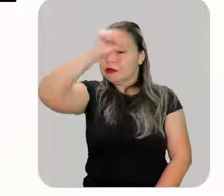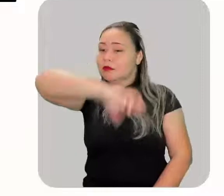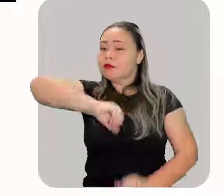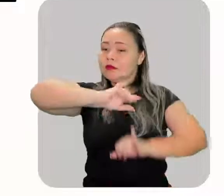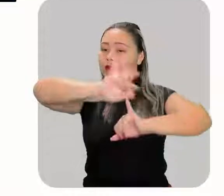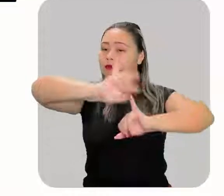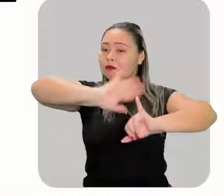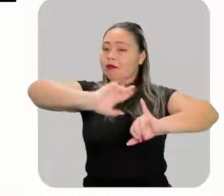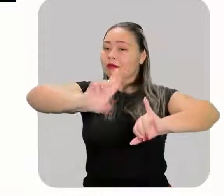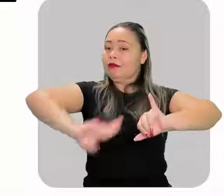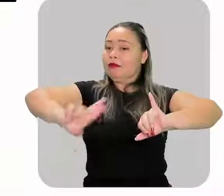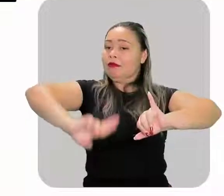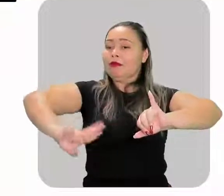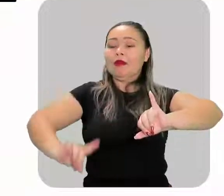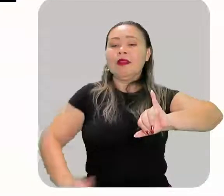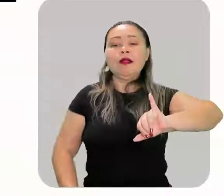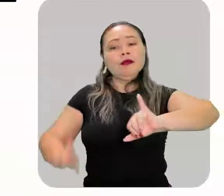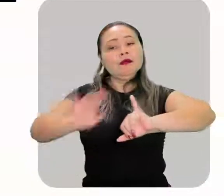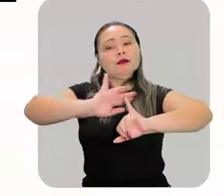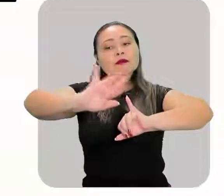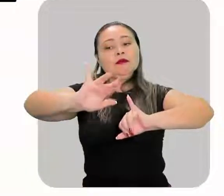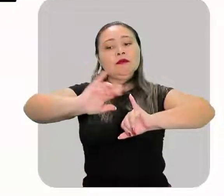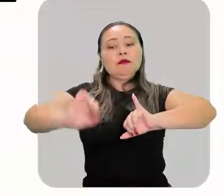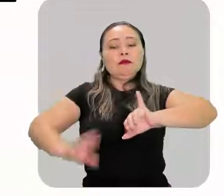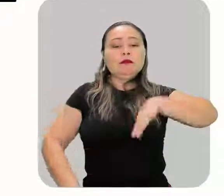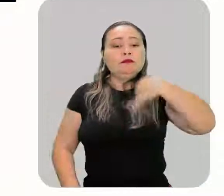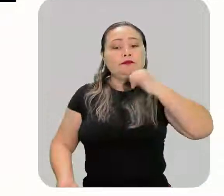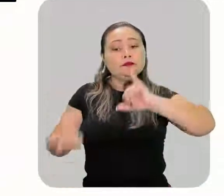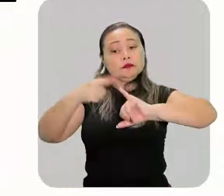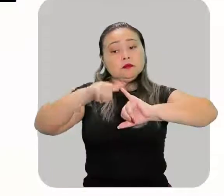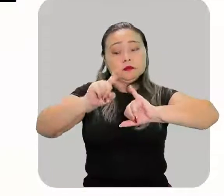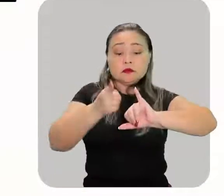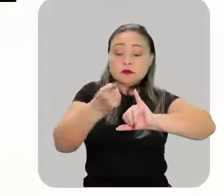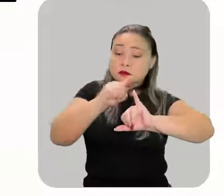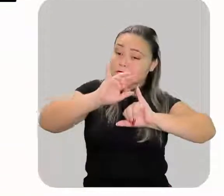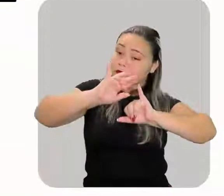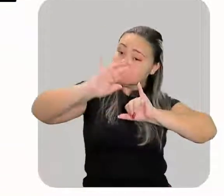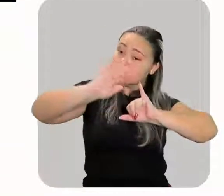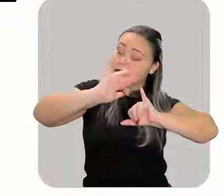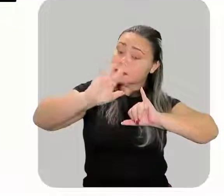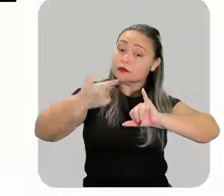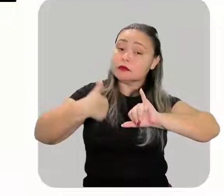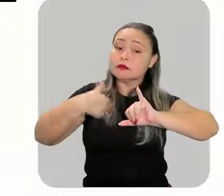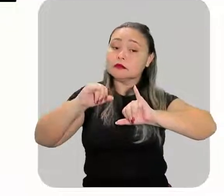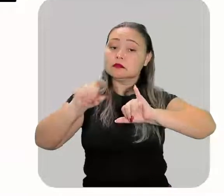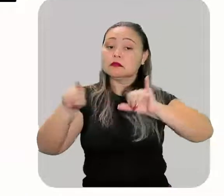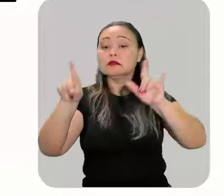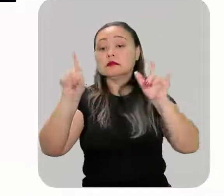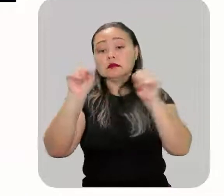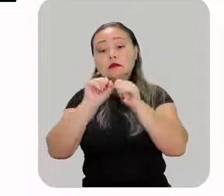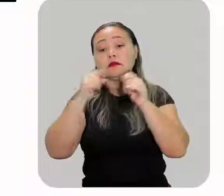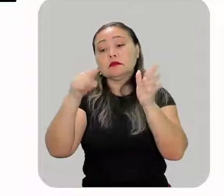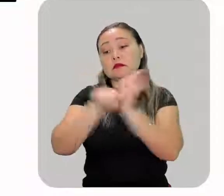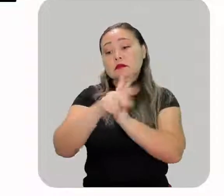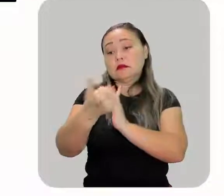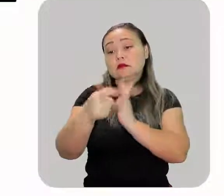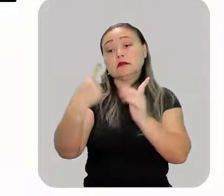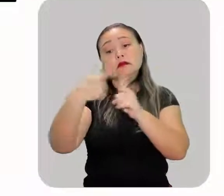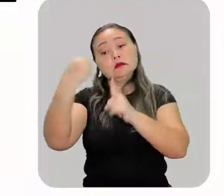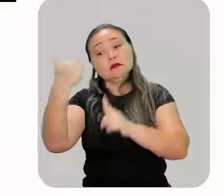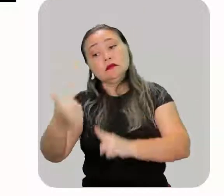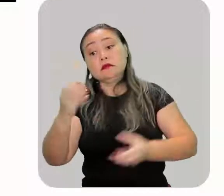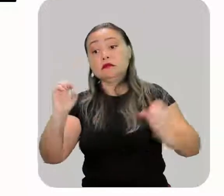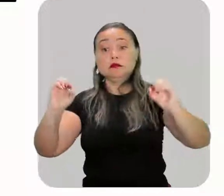complexos, tem que fazer uso deles, né? Vamos usar. A unidade imaginária, não esqueça. Menos 1, mais 1? Zero.